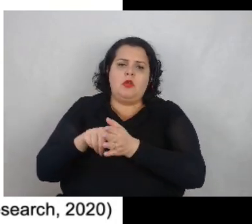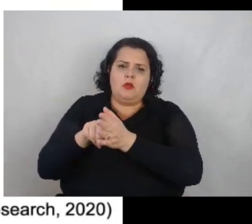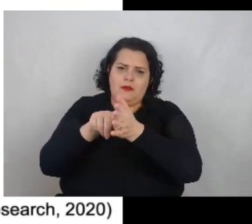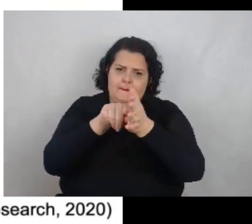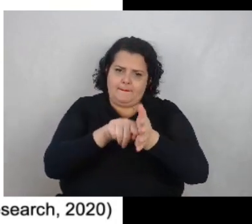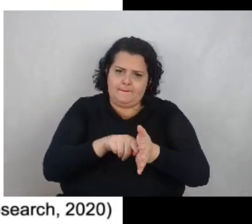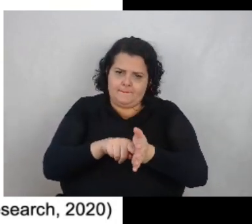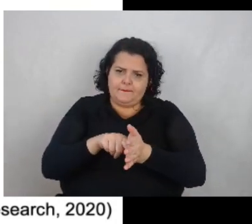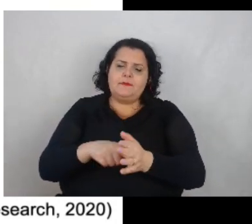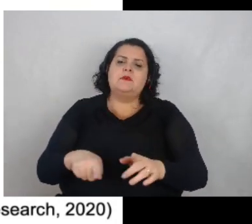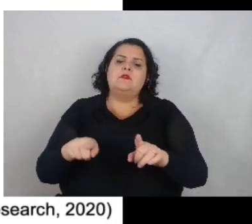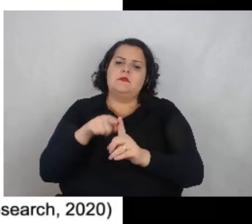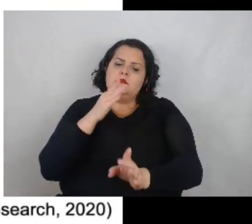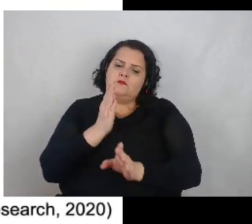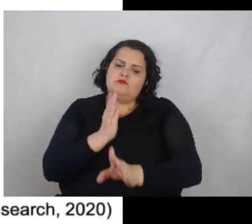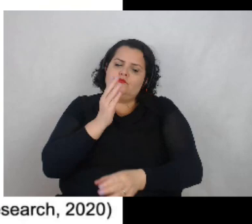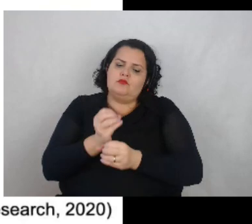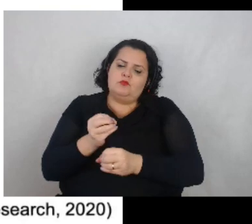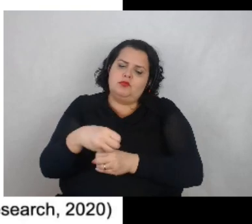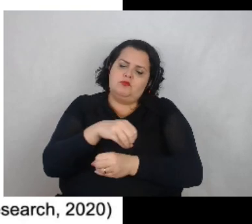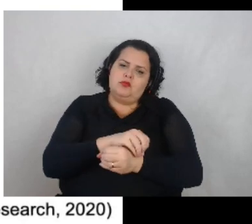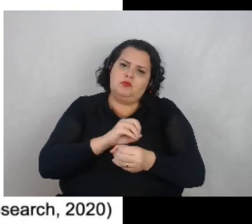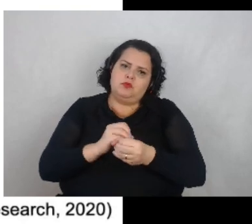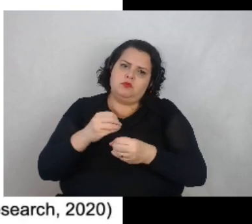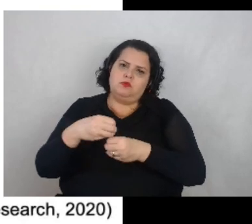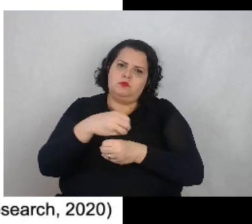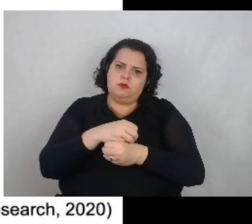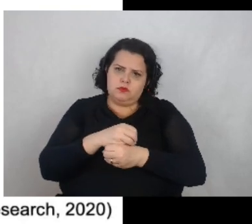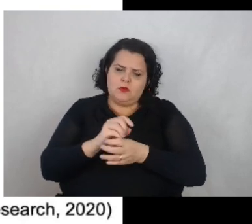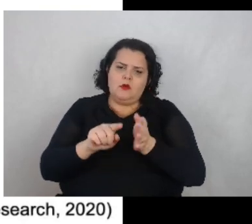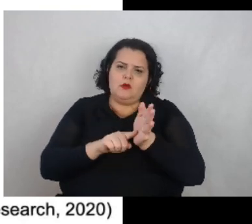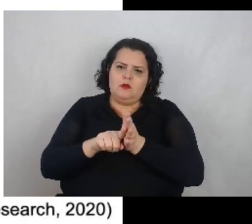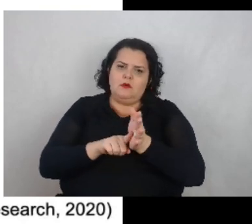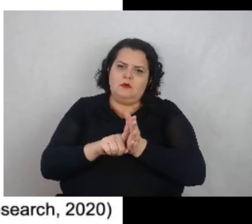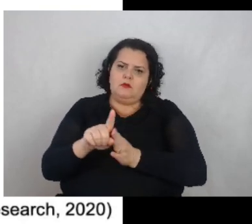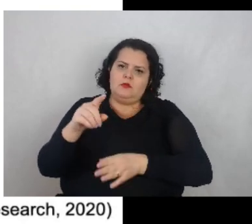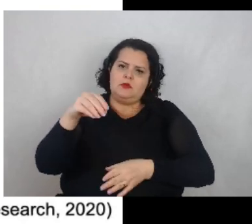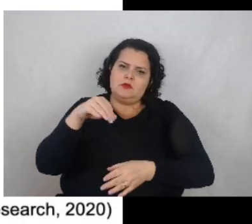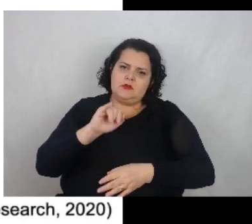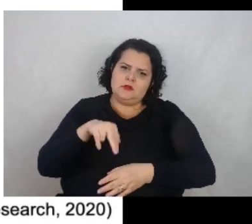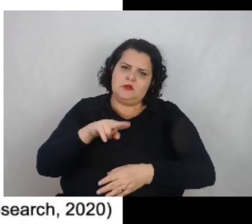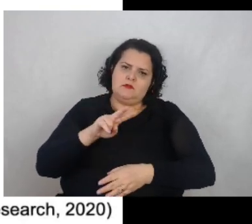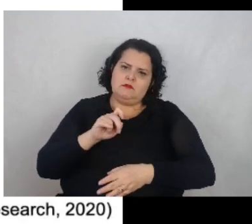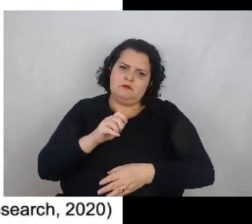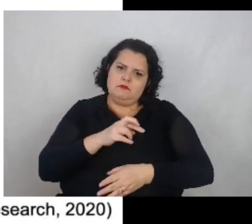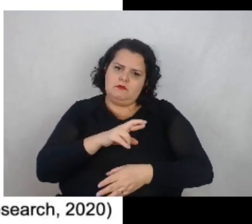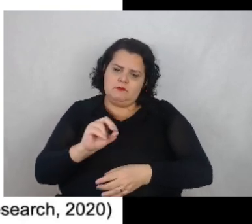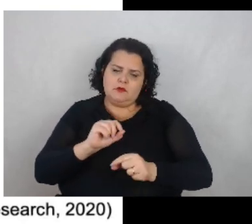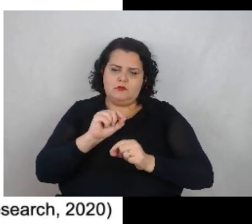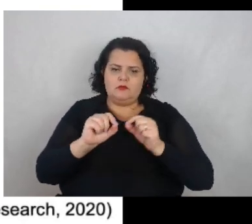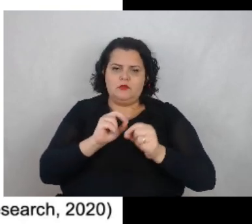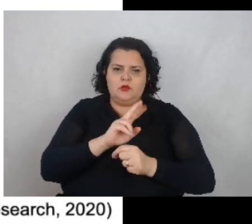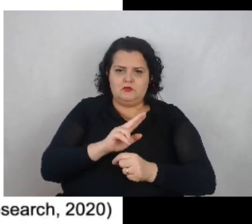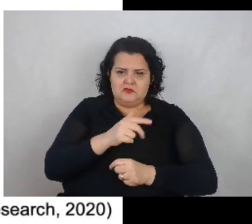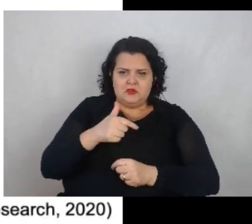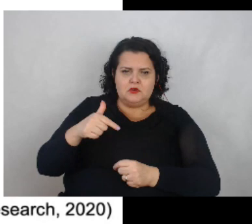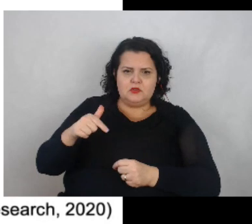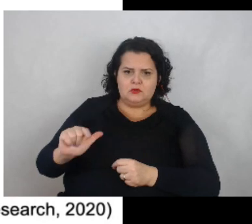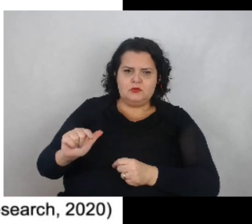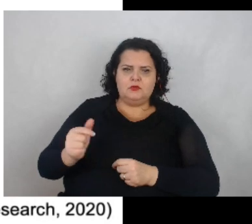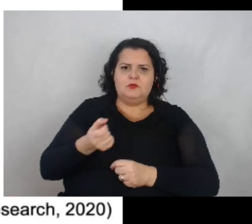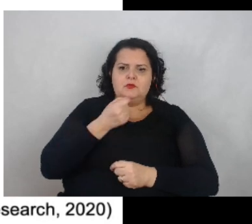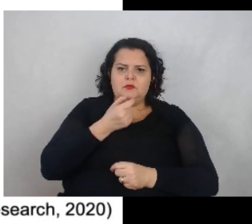demonstrou em células, num estudo in vitro, que ocorreu também após o tratamento com a ivermectina, diminuiu